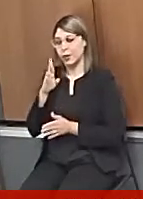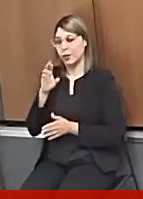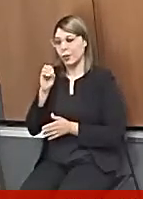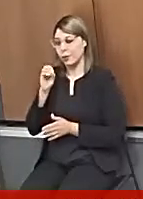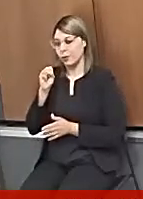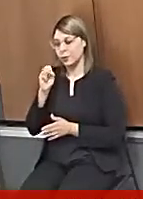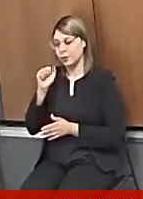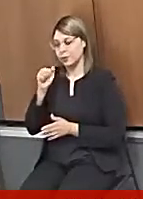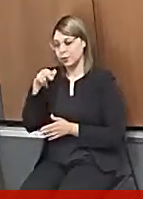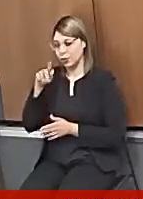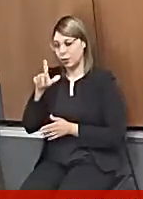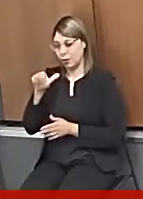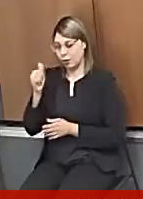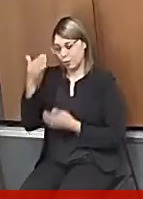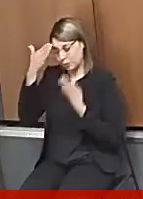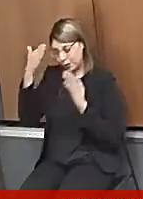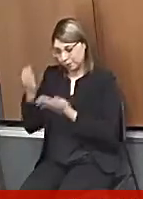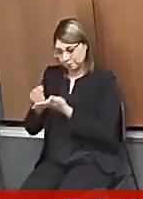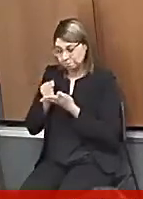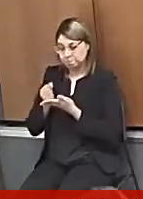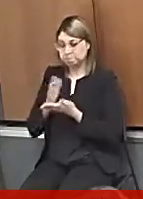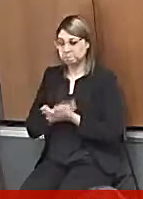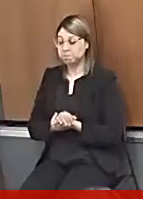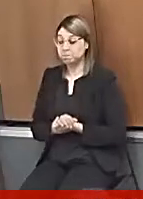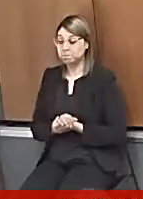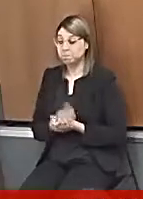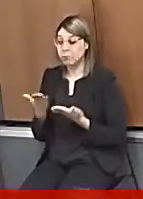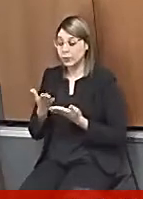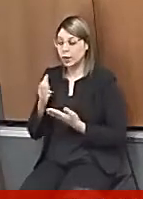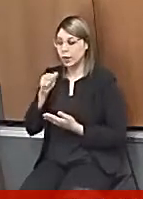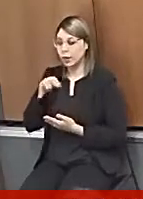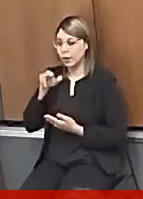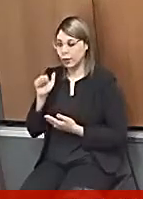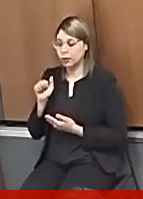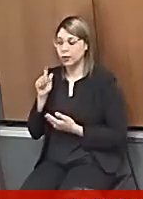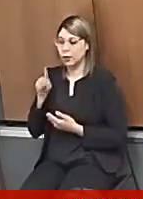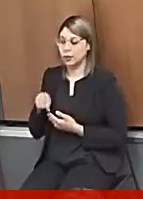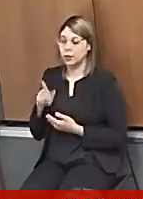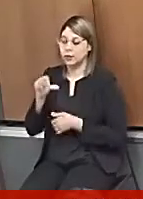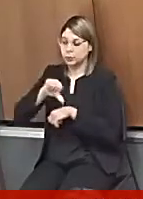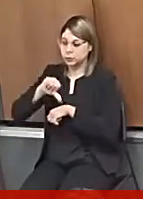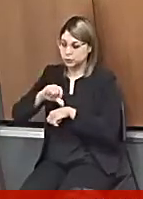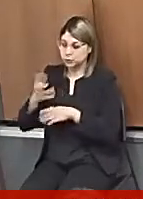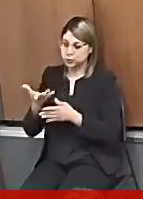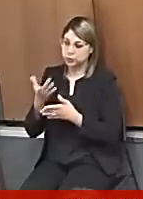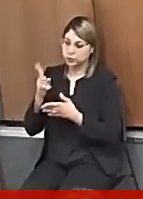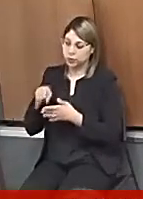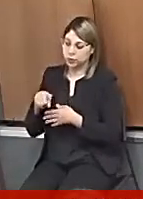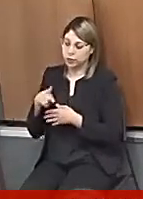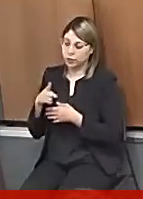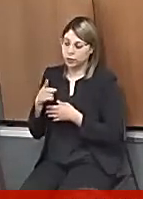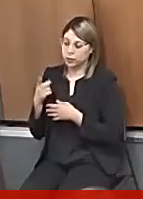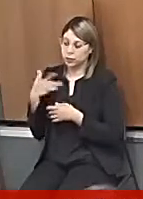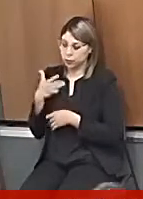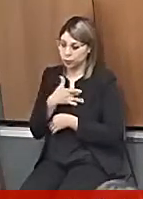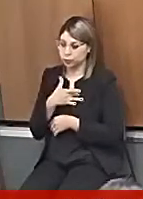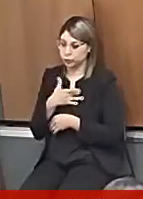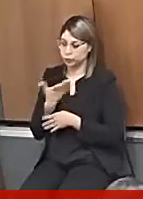obrigado pelo apoio e vamos ouvir ana cleide superintendência central de perícia médica e saúde ocupacional